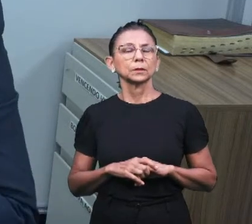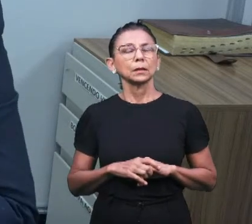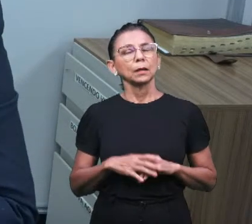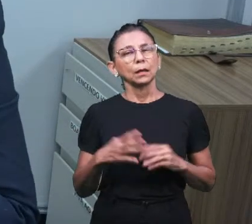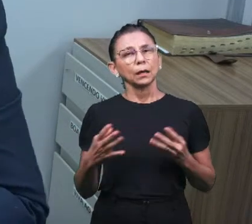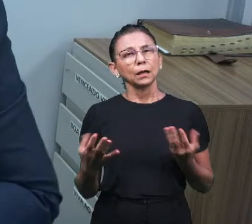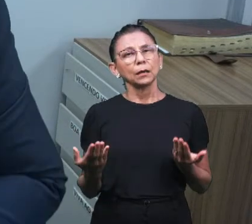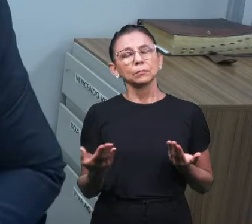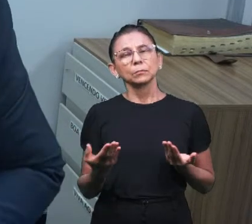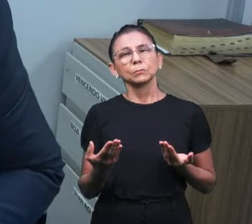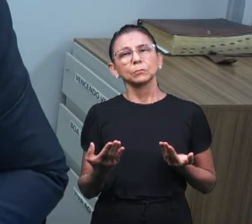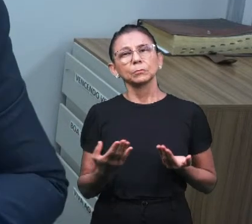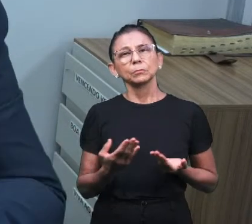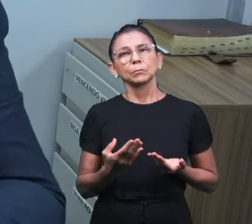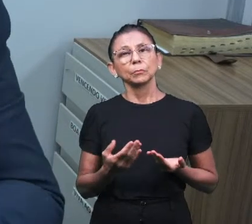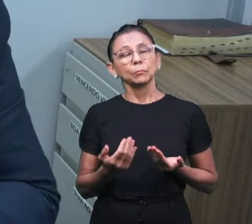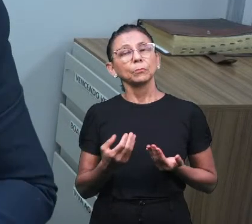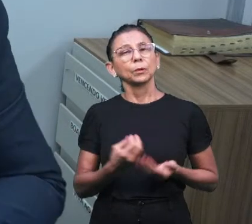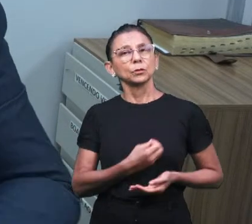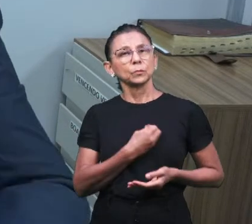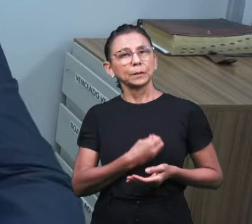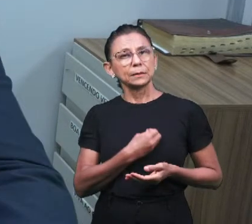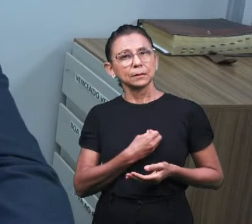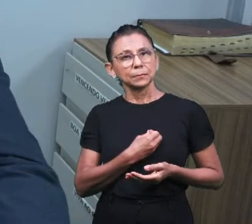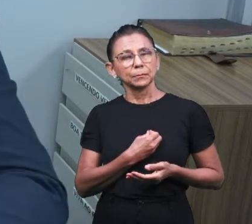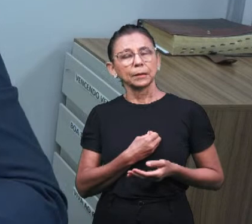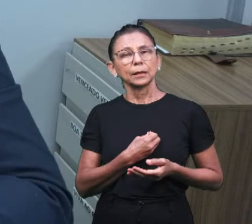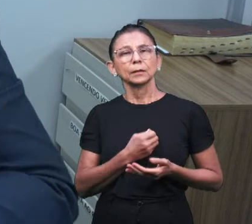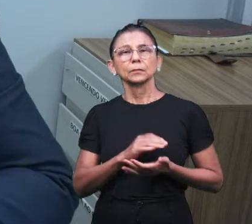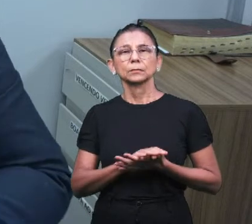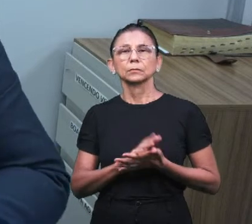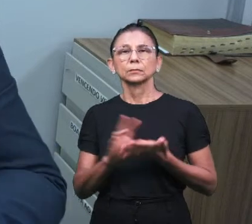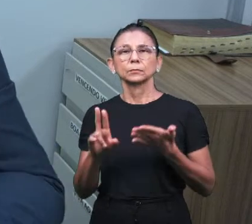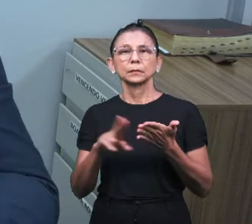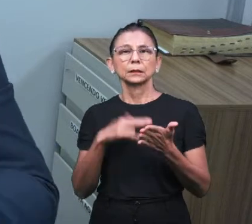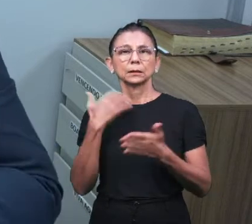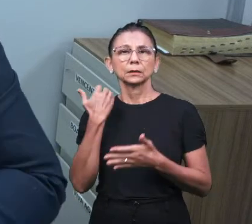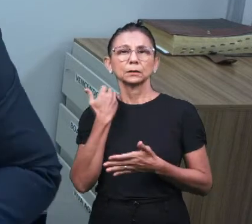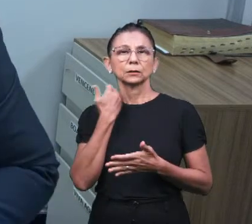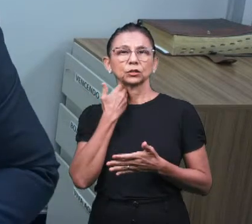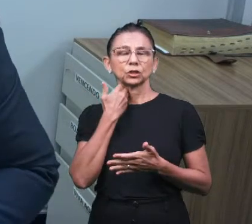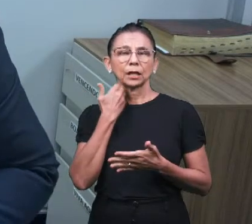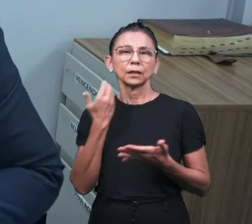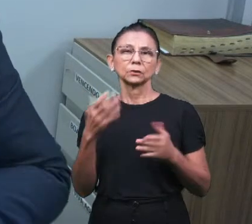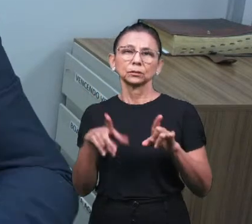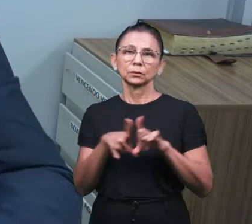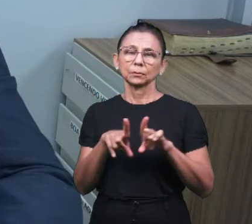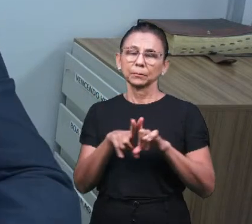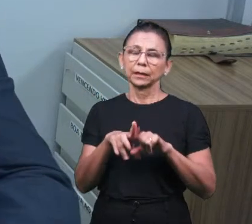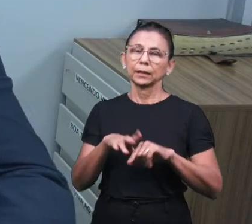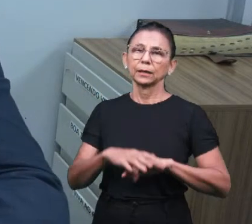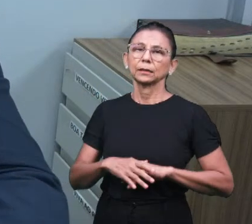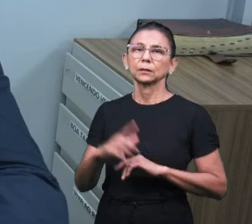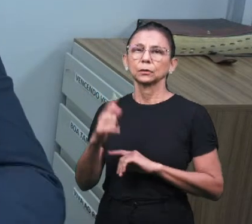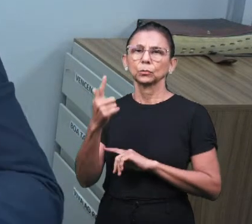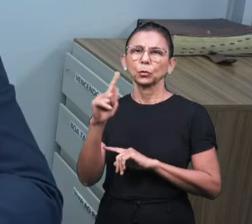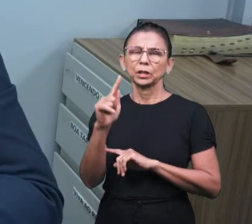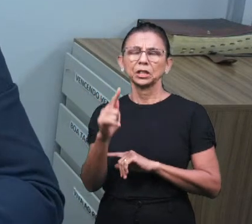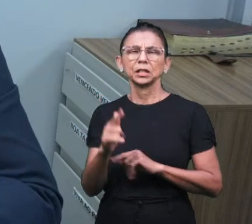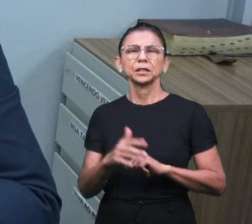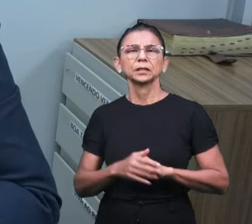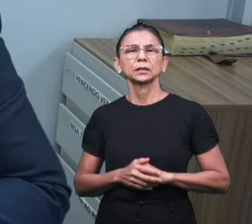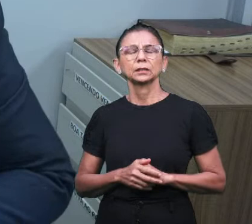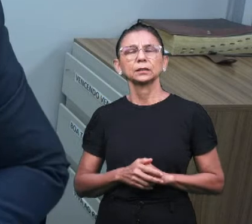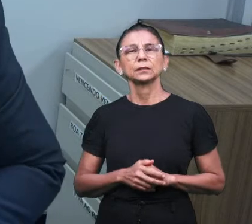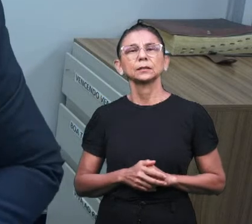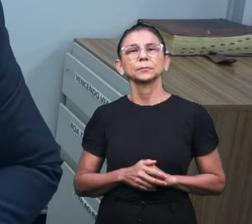participarem aqui desse pré-culto, mandando a sua mensagem, como o Gaspar Vaz de Goiânia, Goiás, a Dilmar